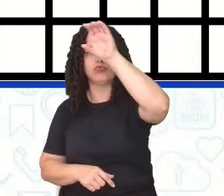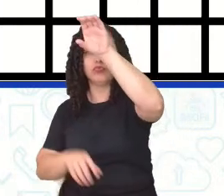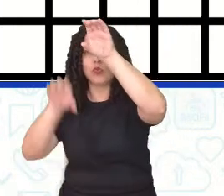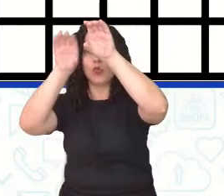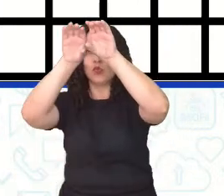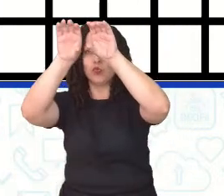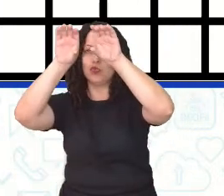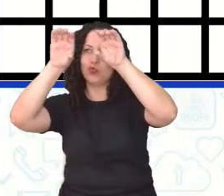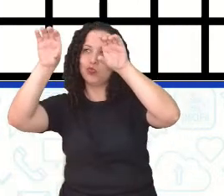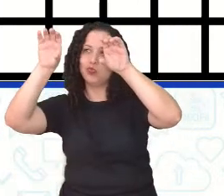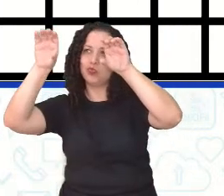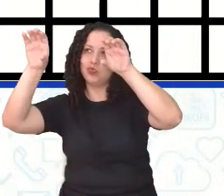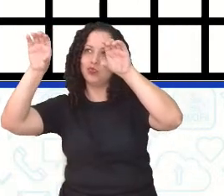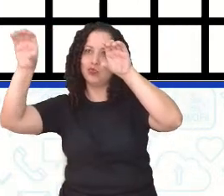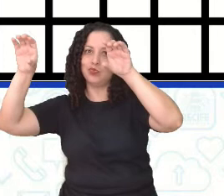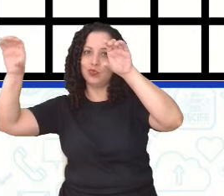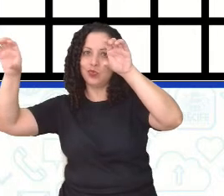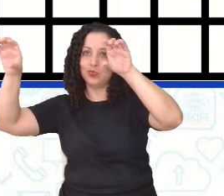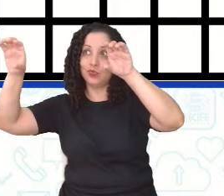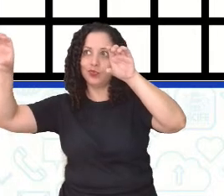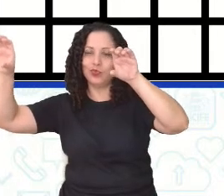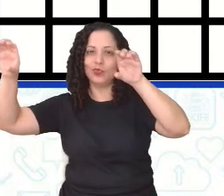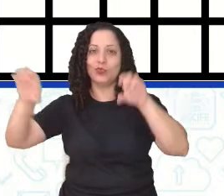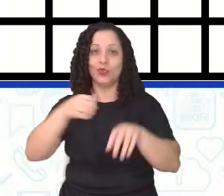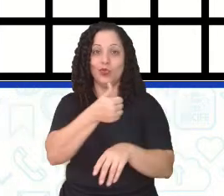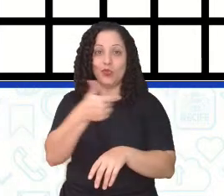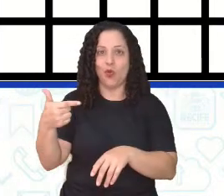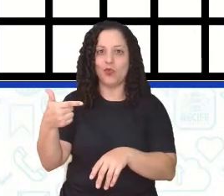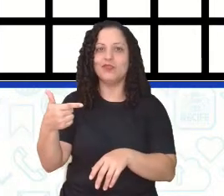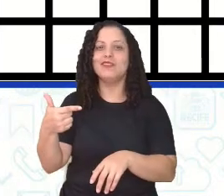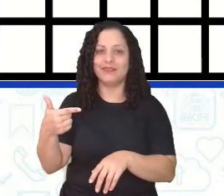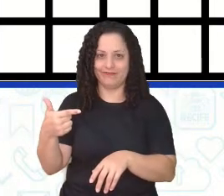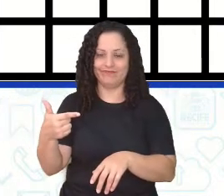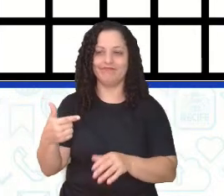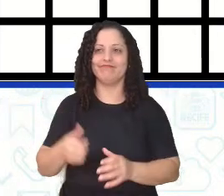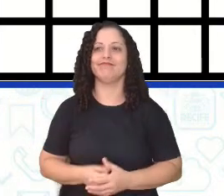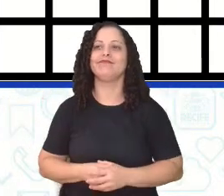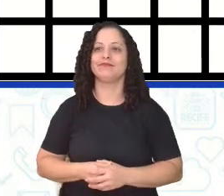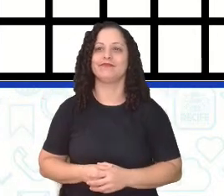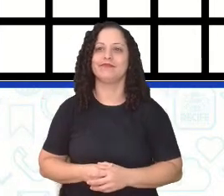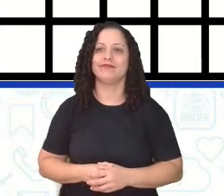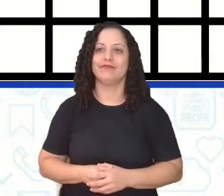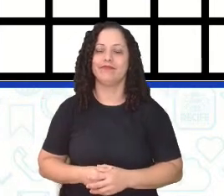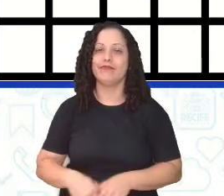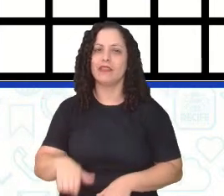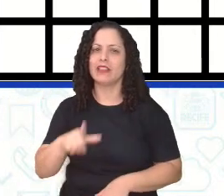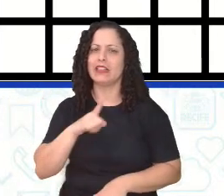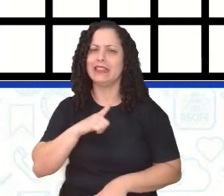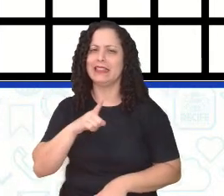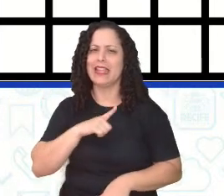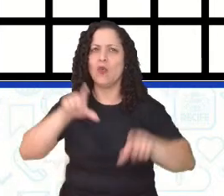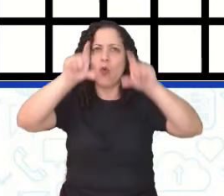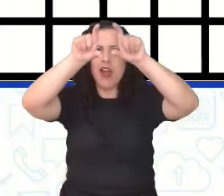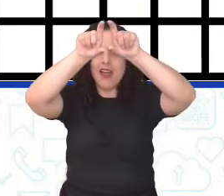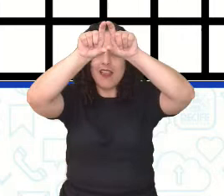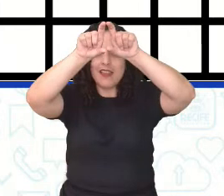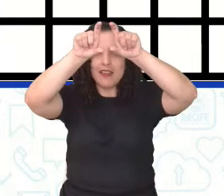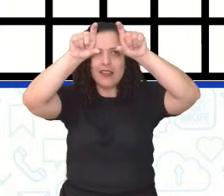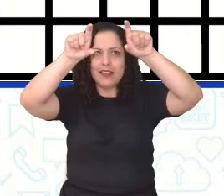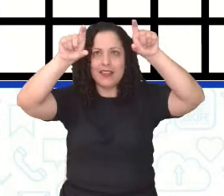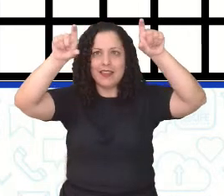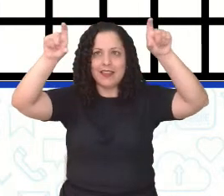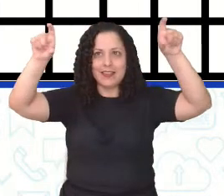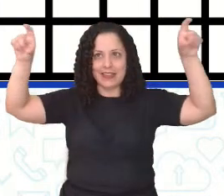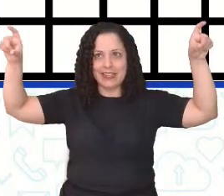8, 9, 10, 11, 12. Então, se eu tenho apenas uma linha, eu vou